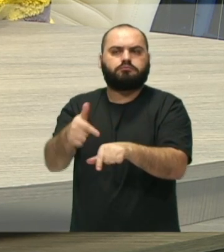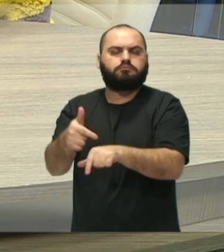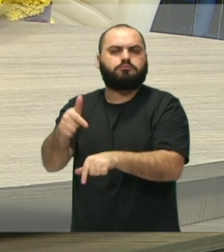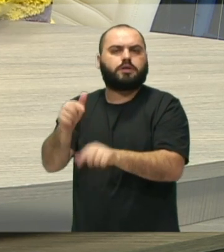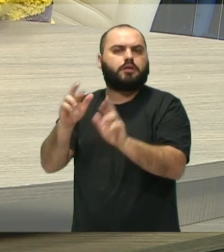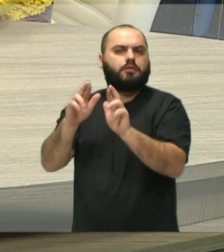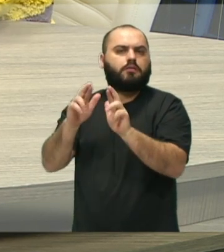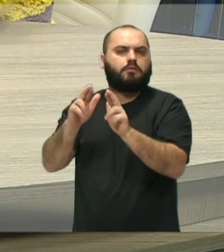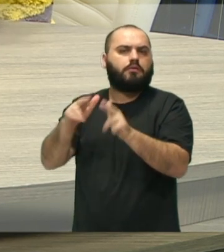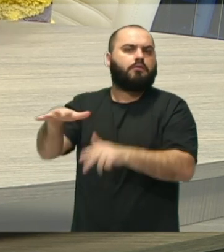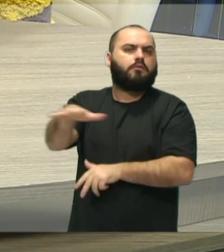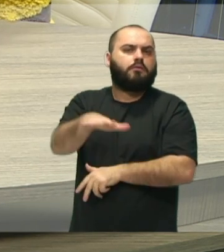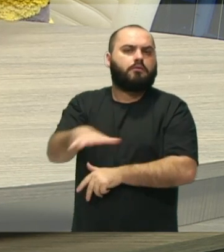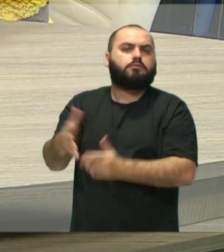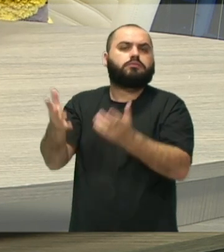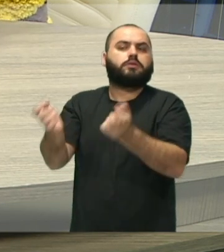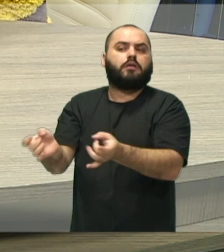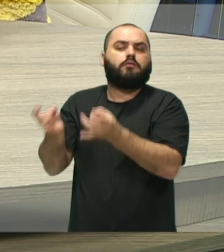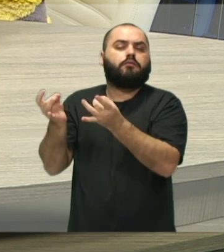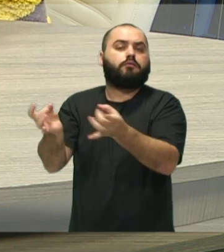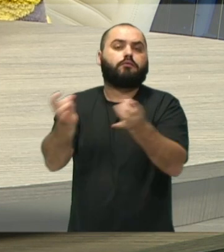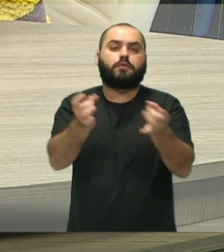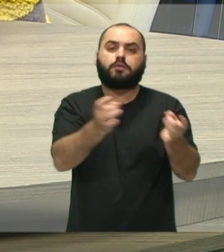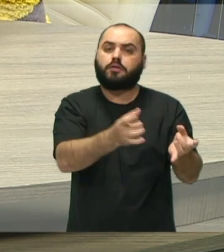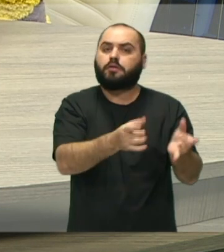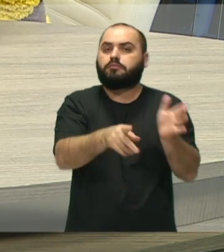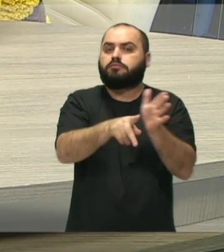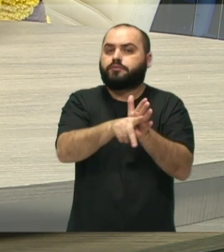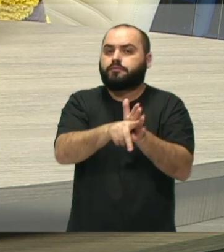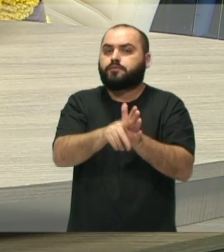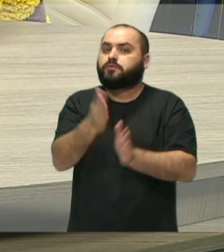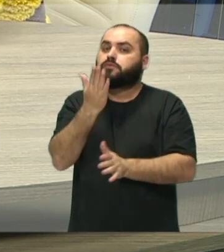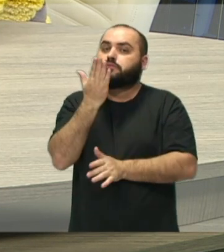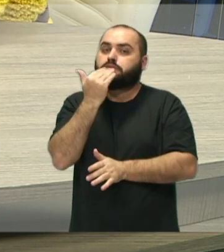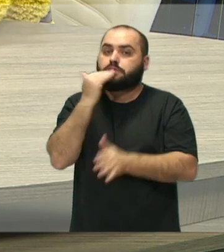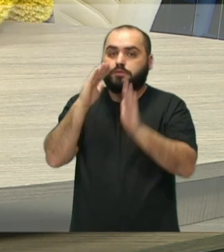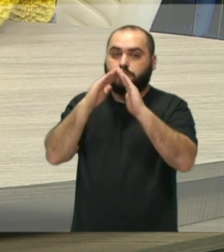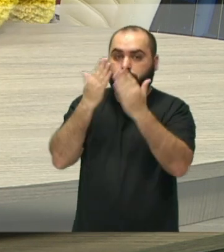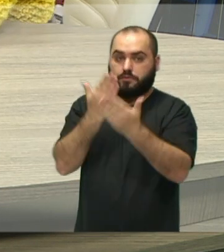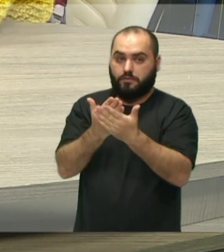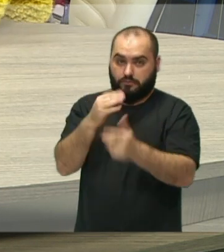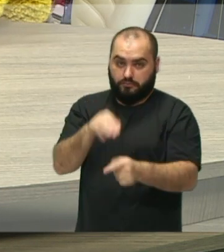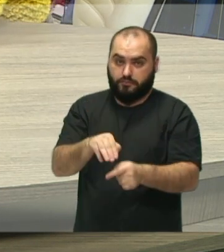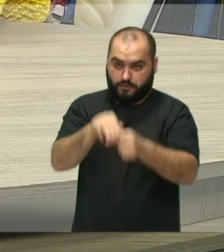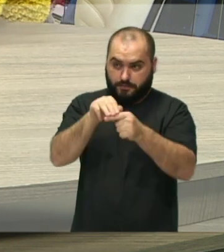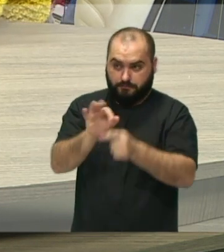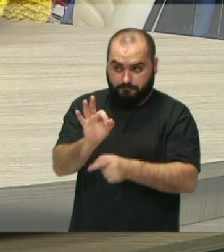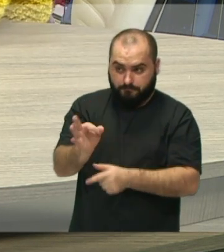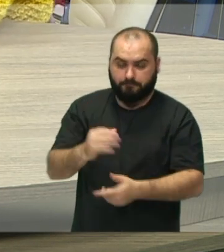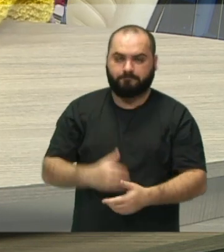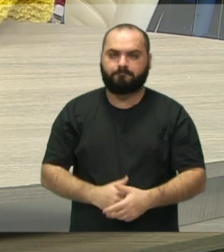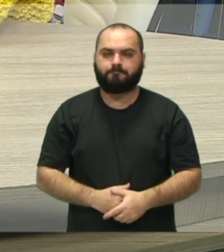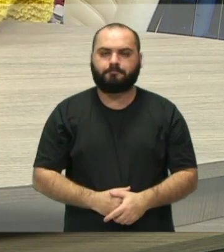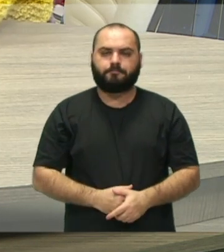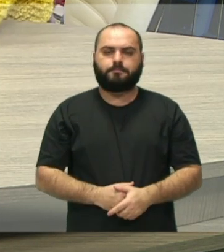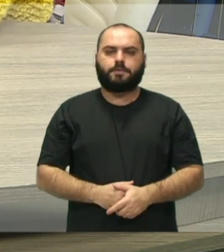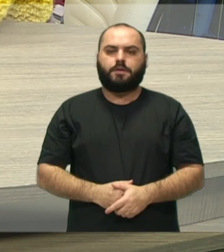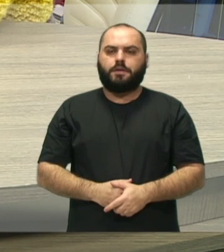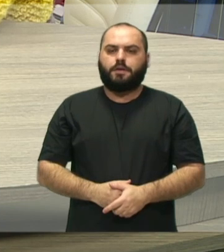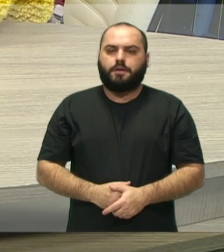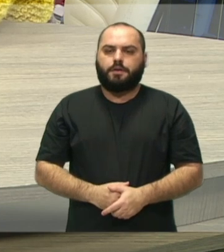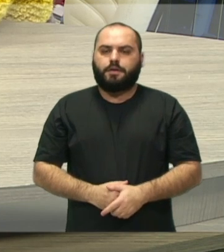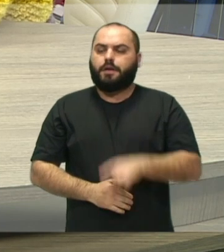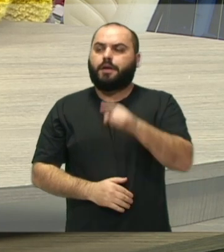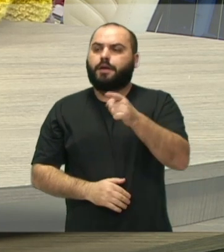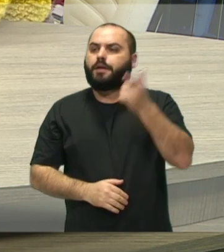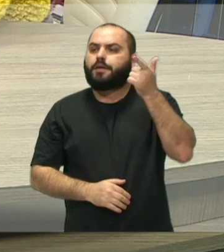por exemplo, vender a sua produção para a merenda escolar do município. O que ele vai ter